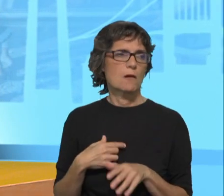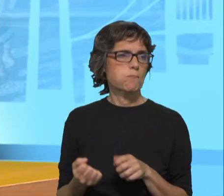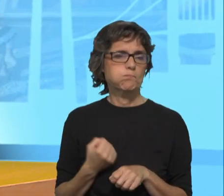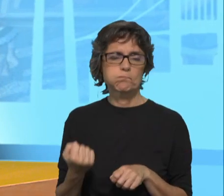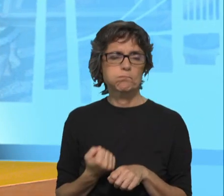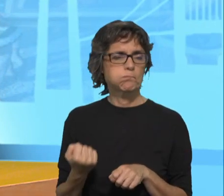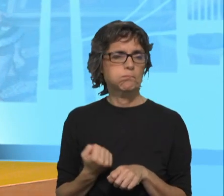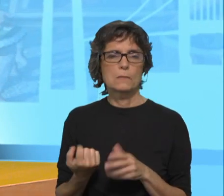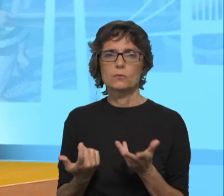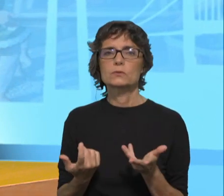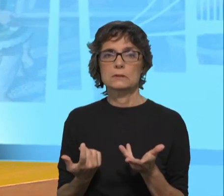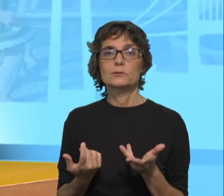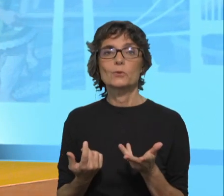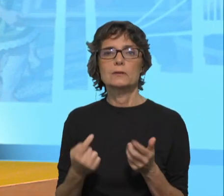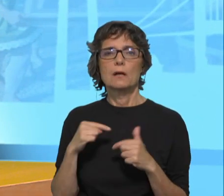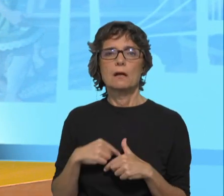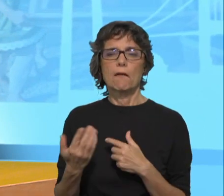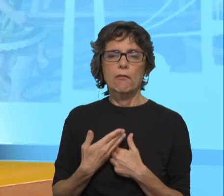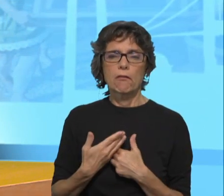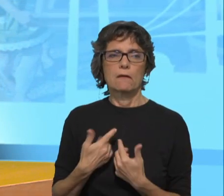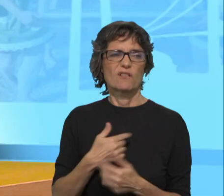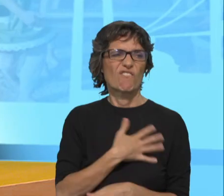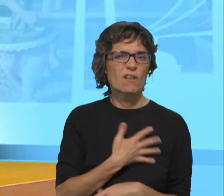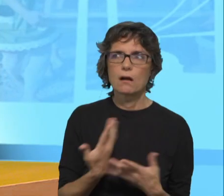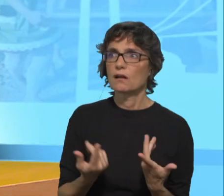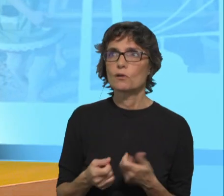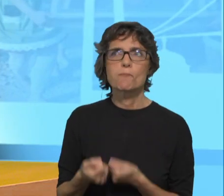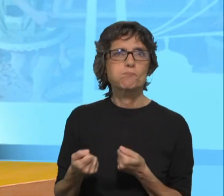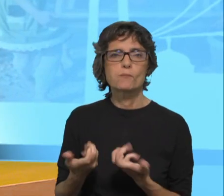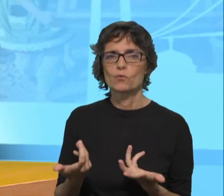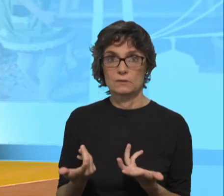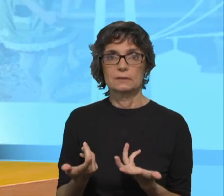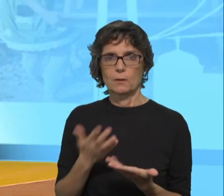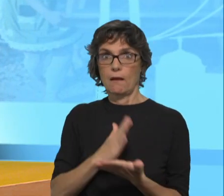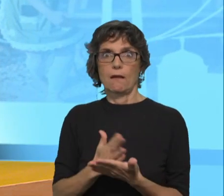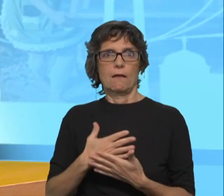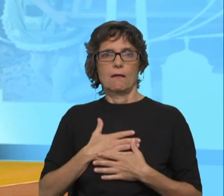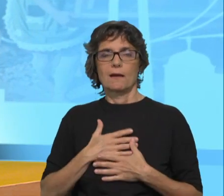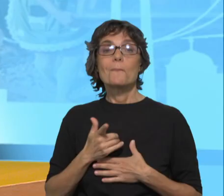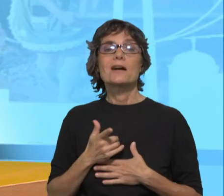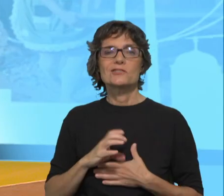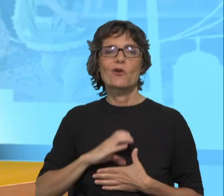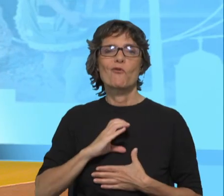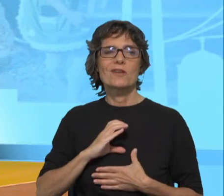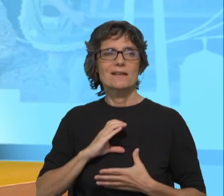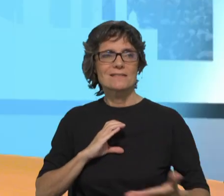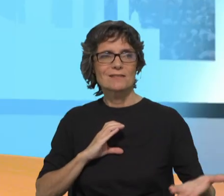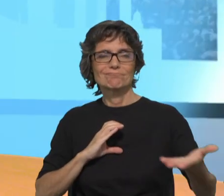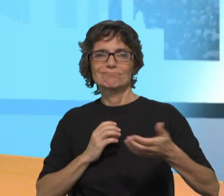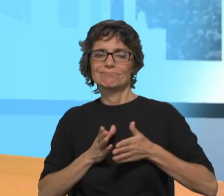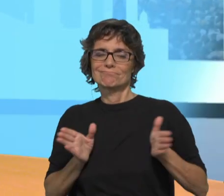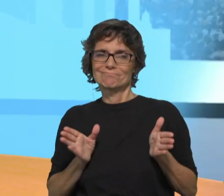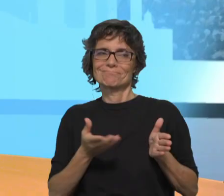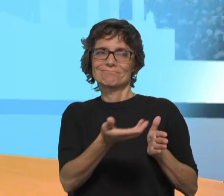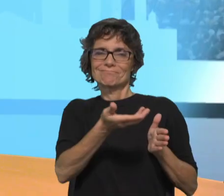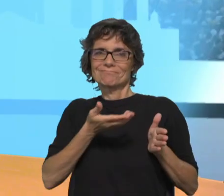pede-me isto, mas eu sou muito frágil e muito impreparado para... E afinal é o ter os poucos peixes